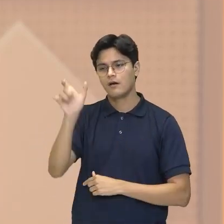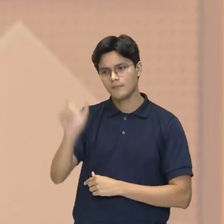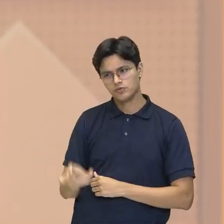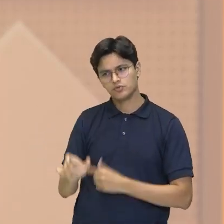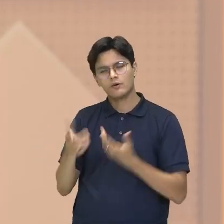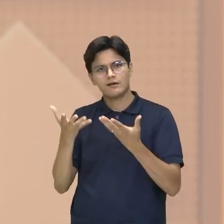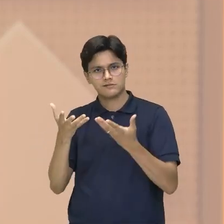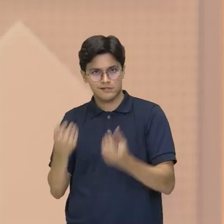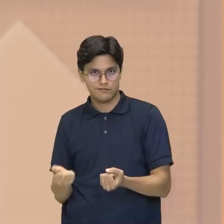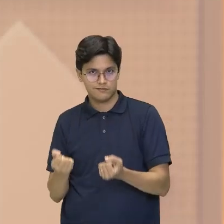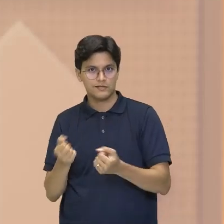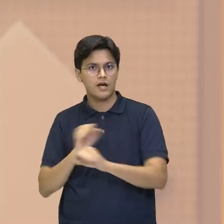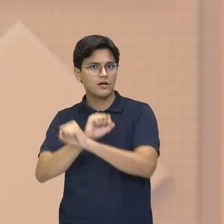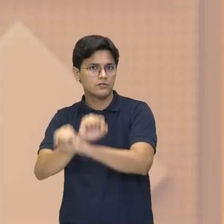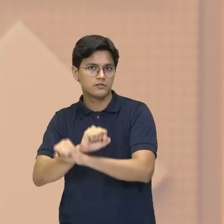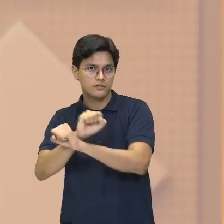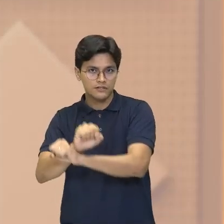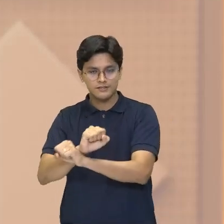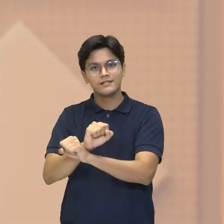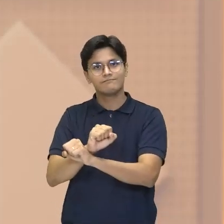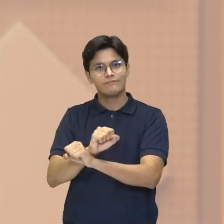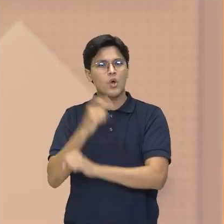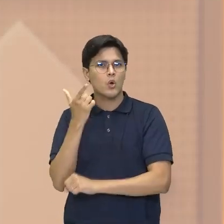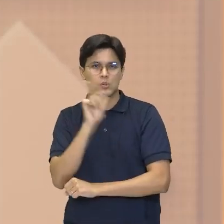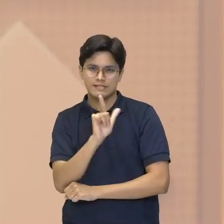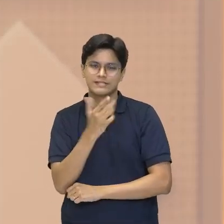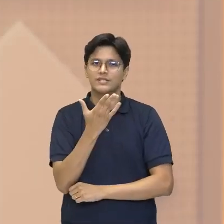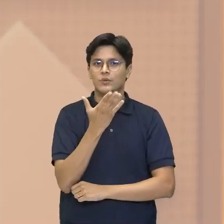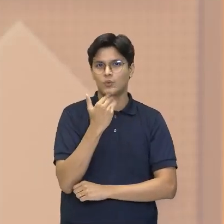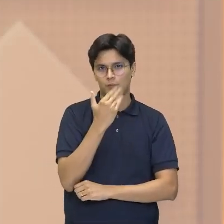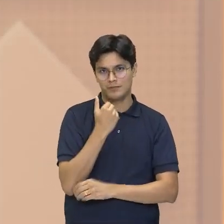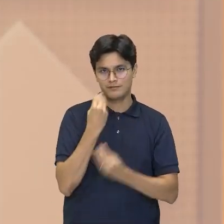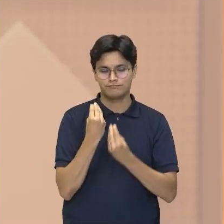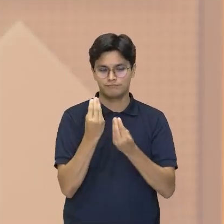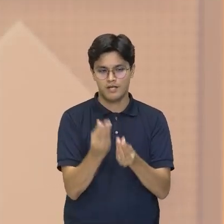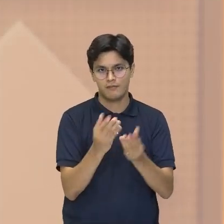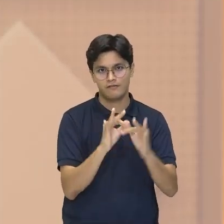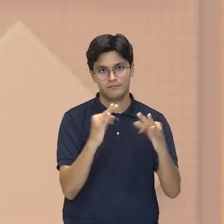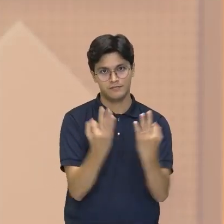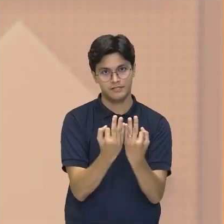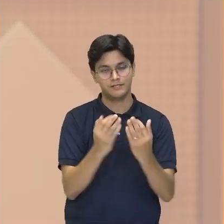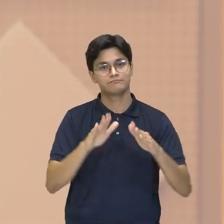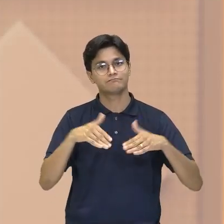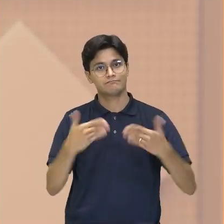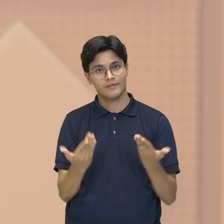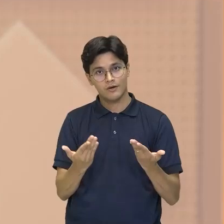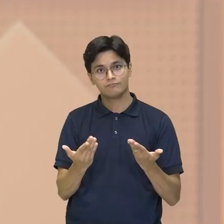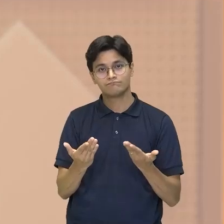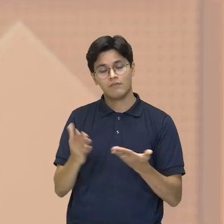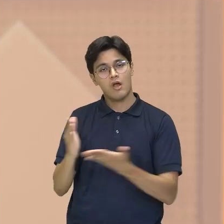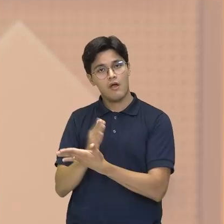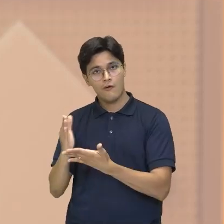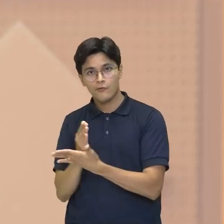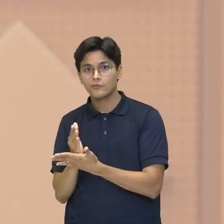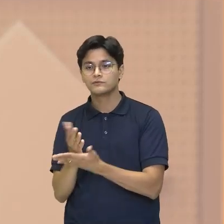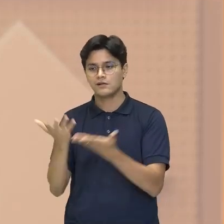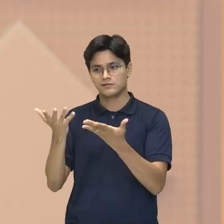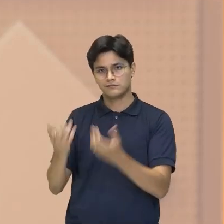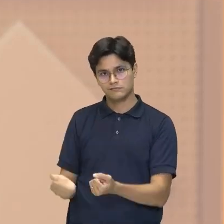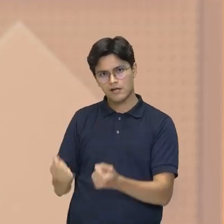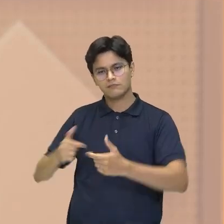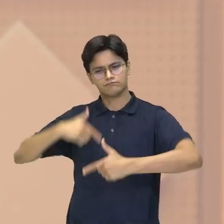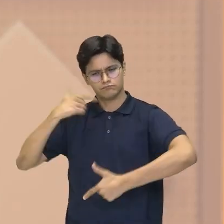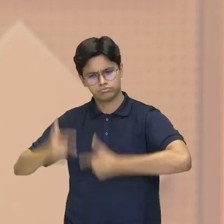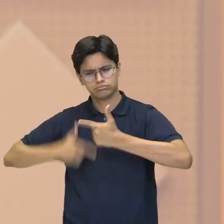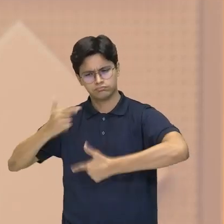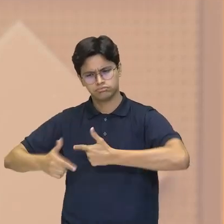para poder alimentar a sua família. Então, ele se colocava naquela condição para trabalhar exaustivamente em troca